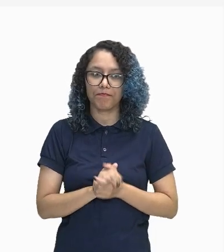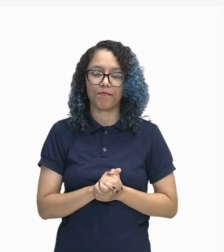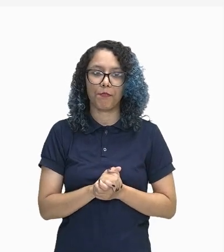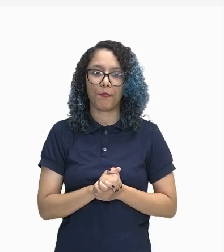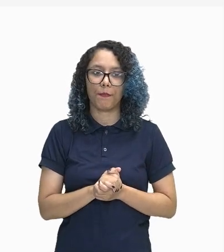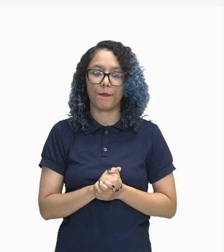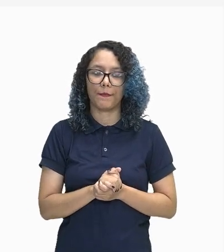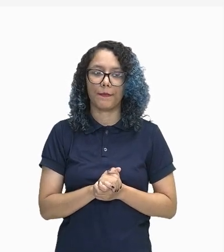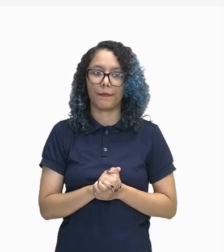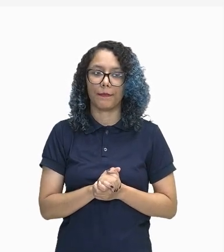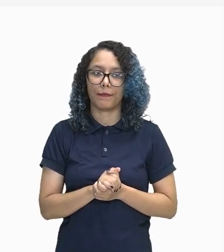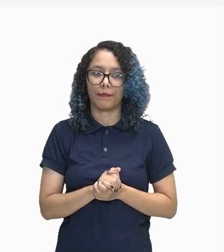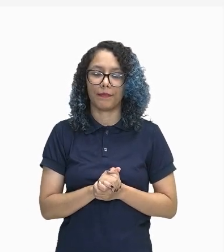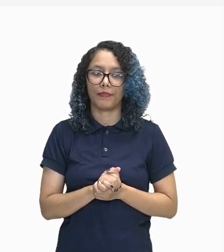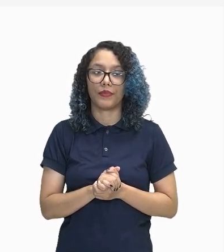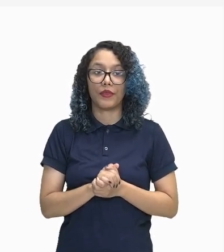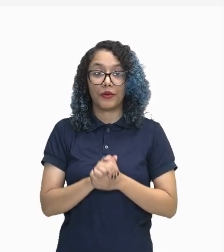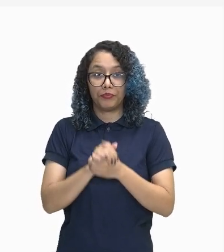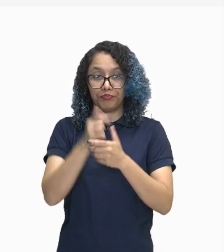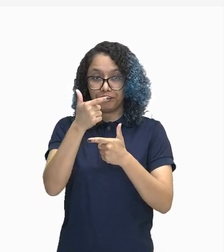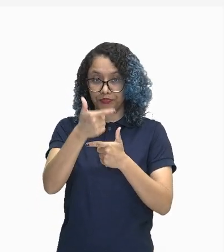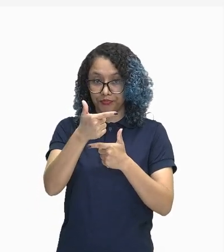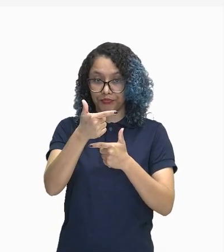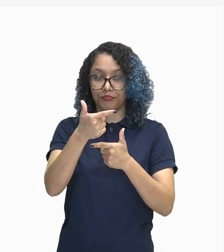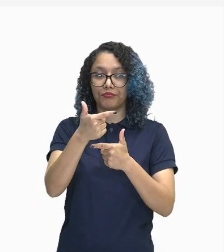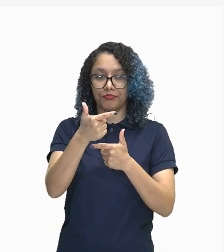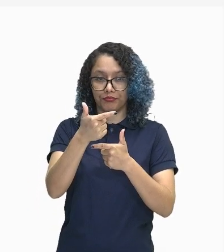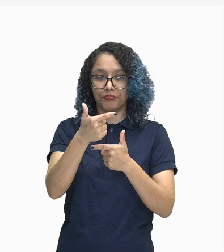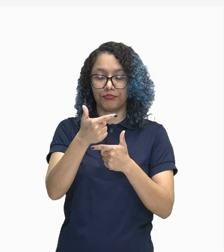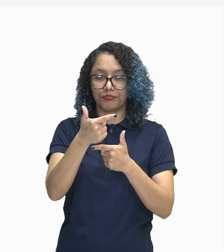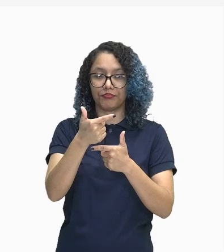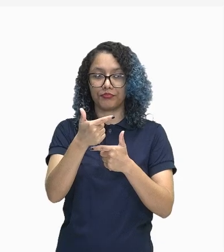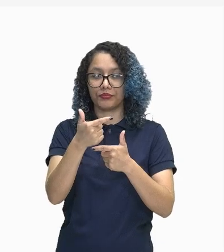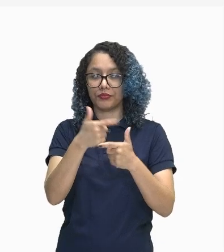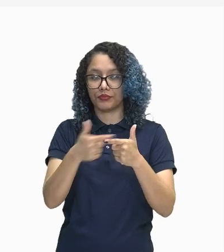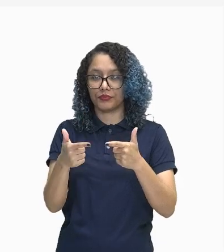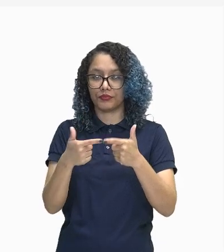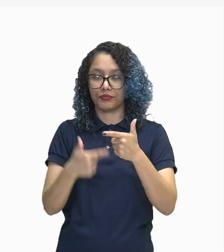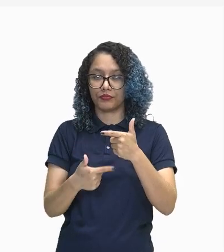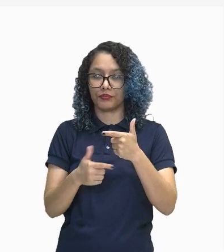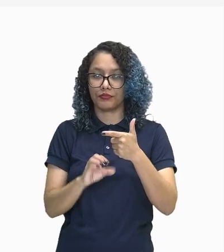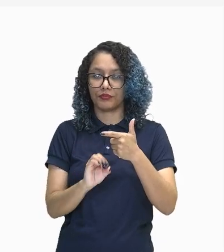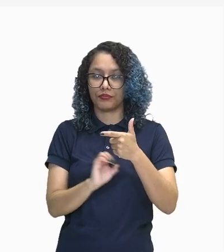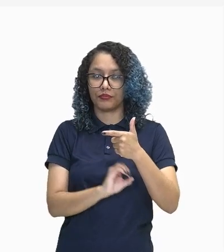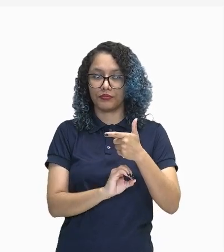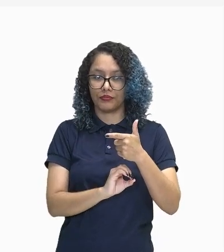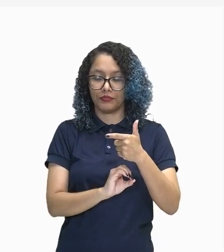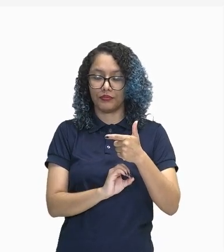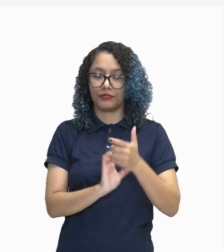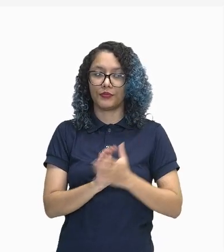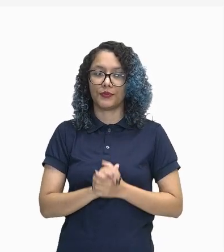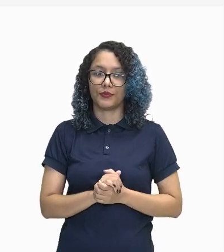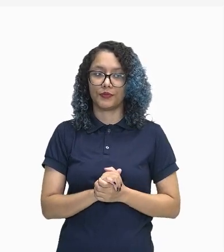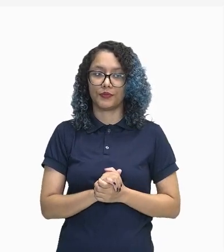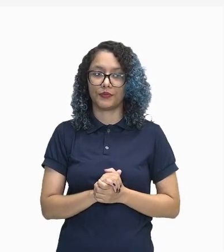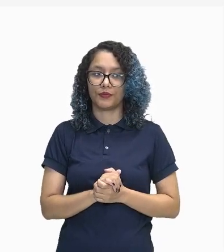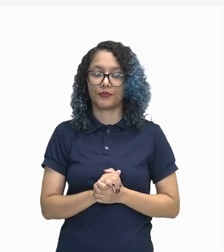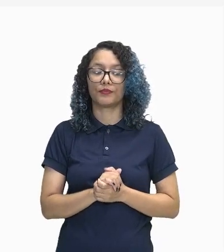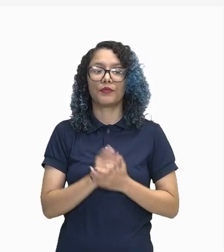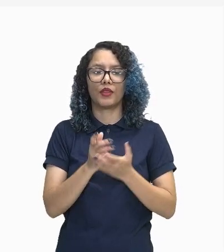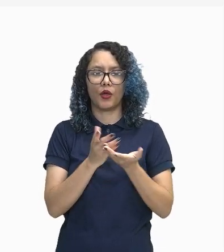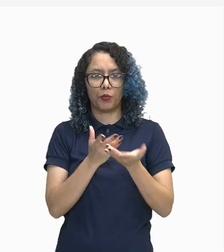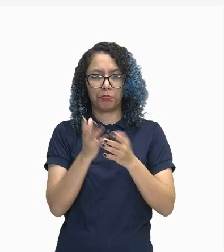Nós temos 2 horas dividido por 200 quilômetros. Fazendo essa